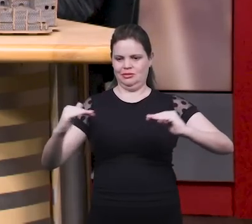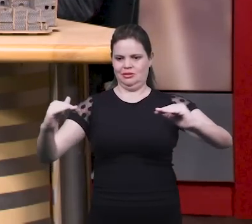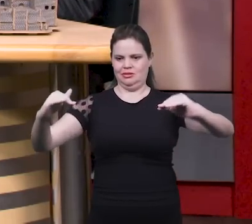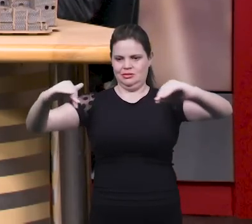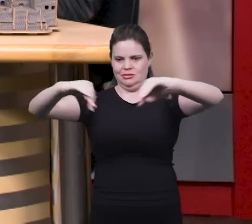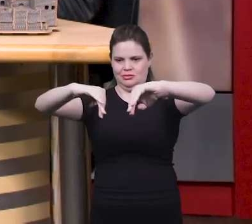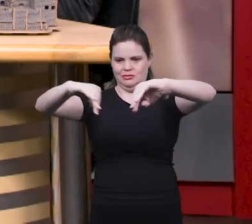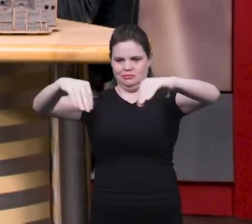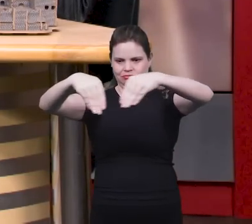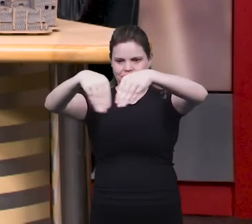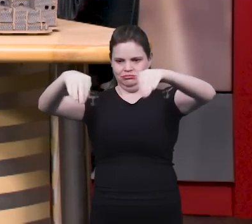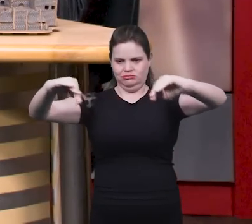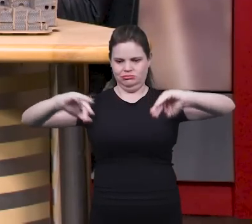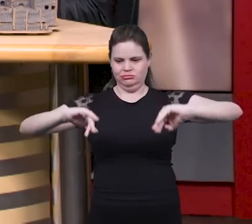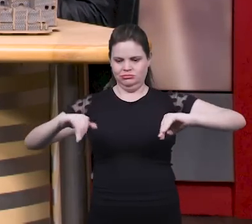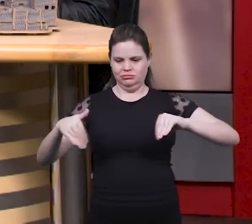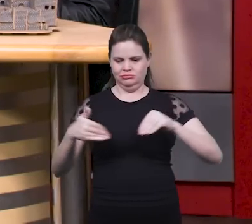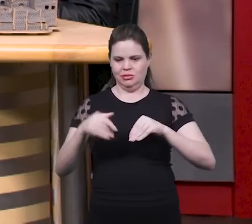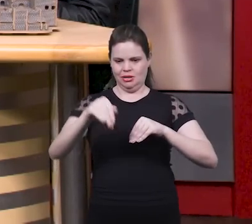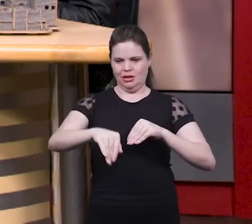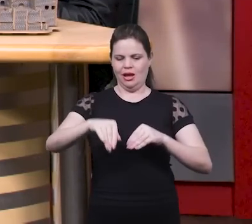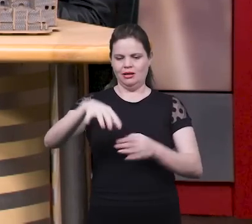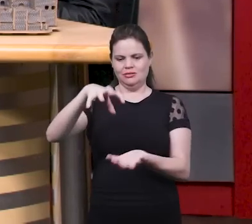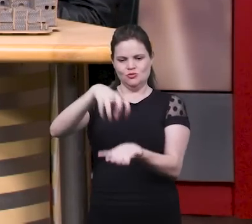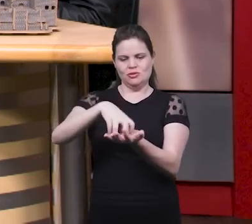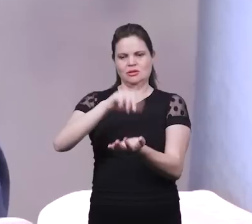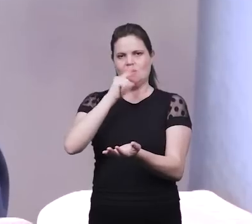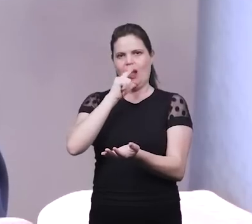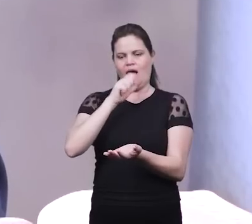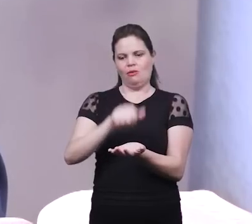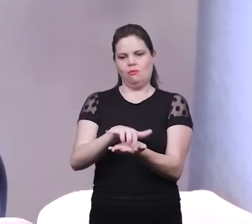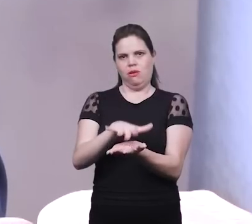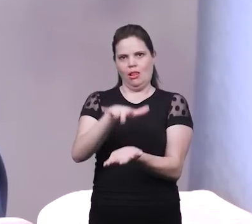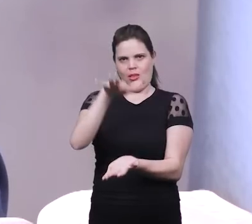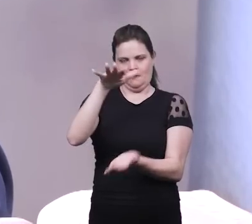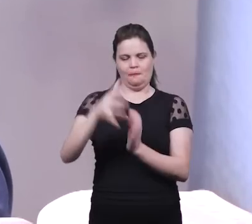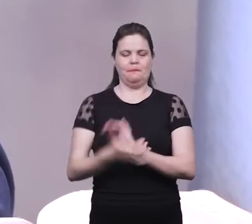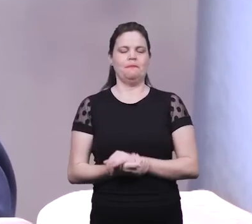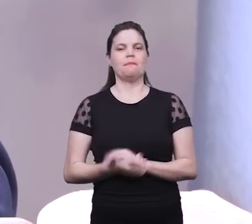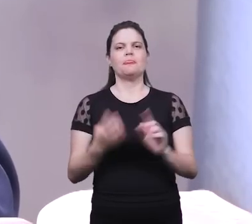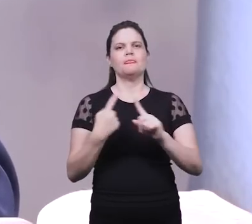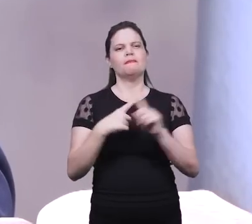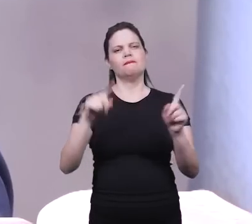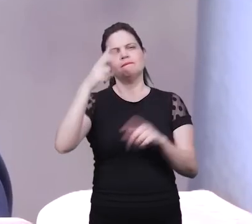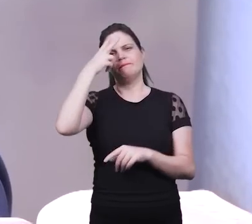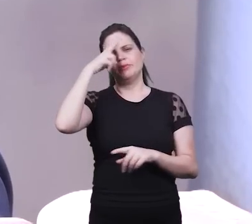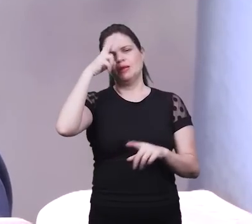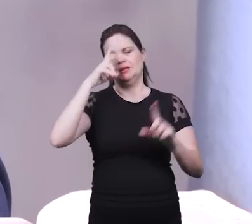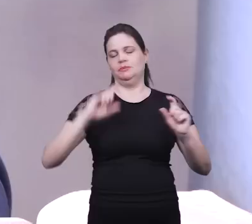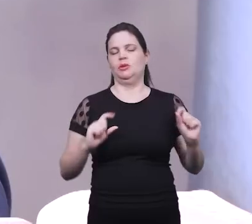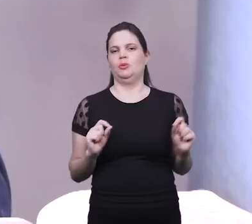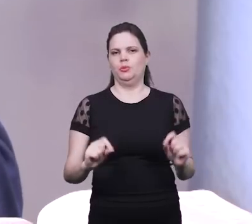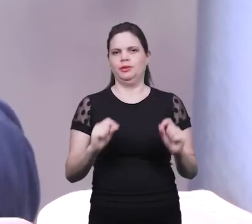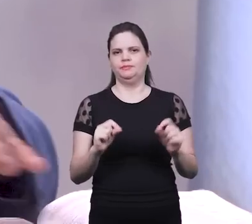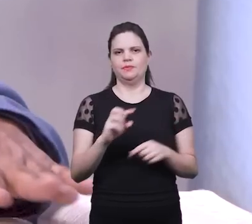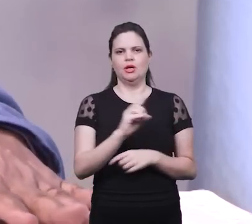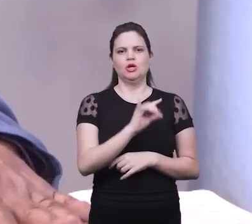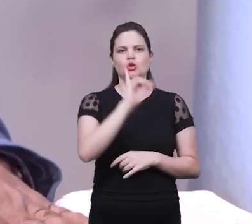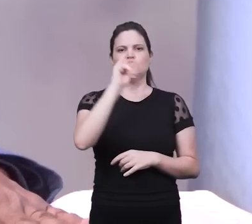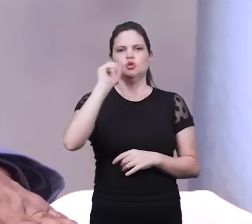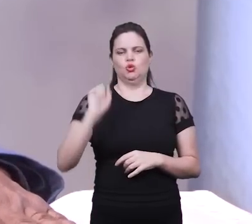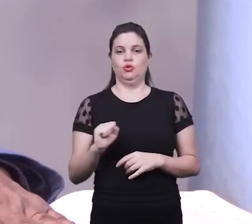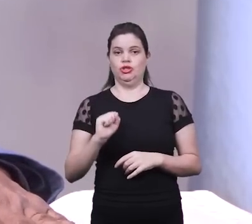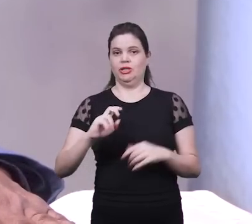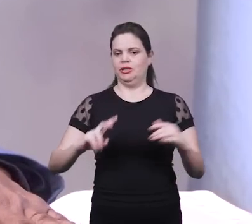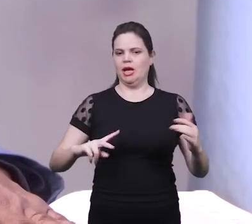eu gostaria de lembrar, depois o Ian vai complementar mais algum detalhe aí, que quando isso acontecia, ou seja, essa água